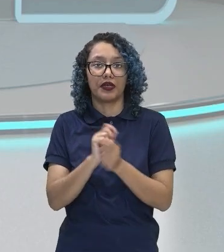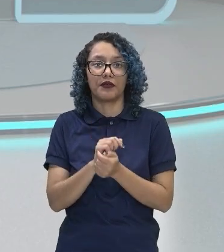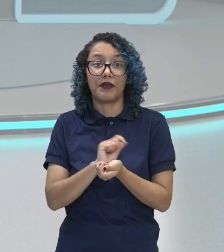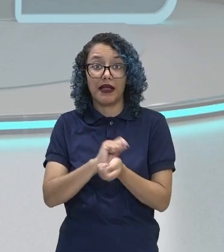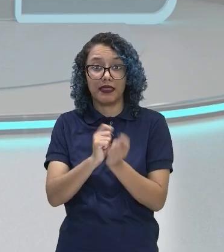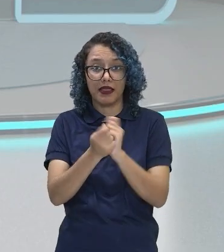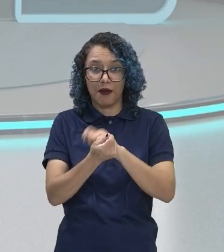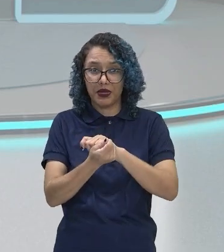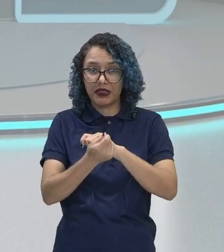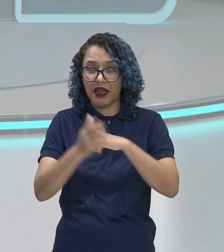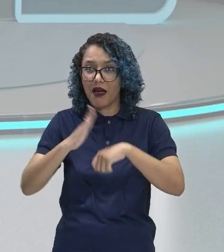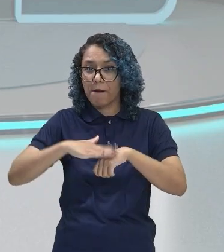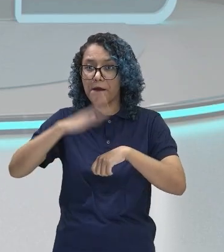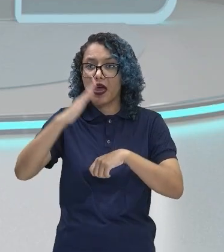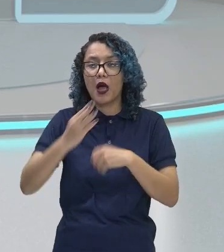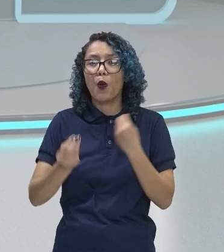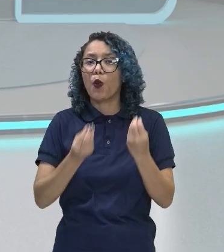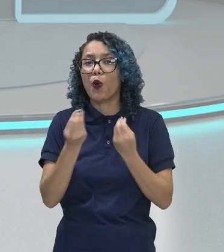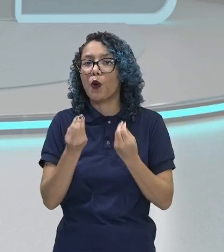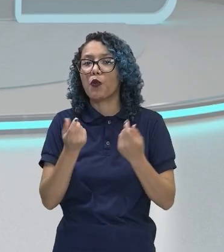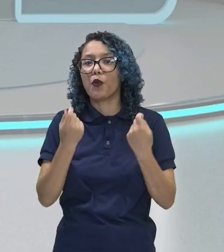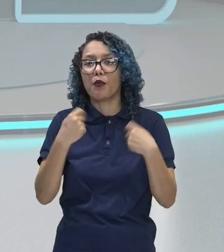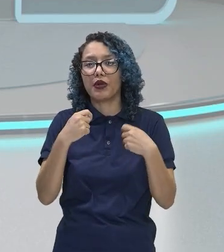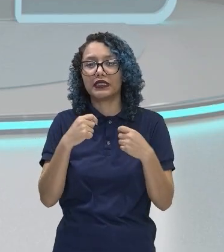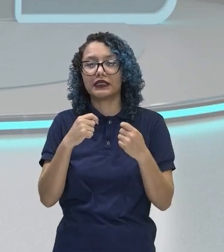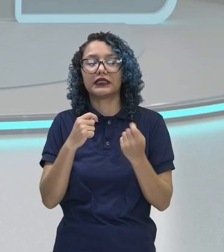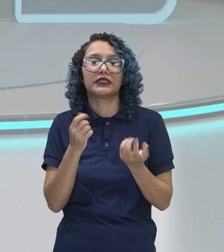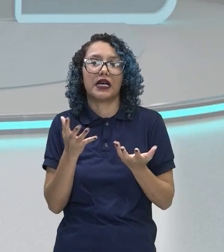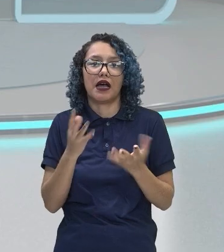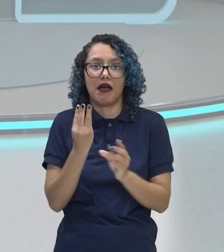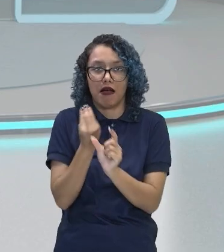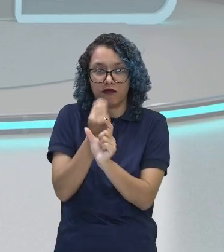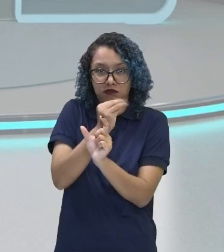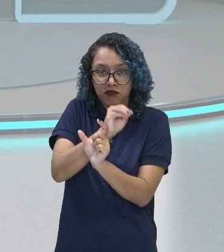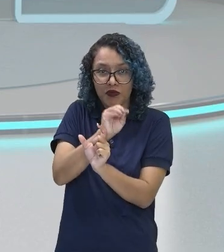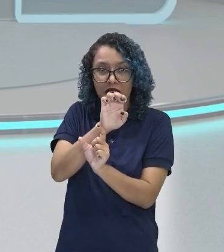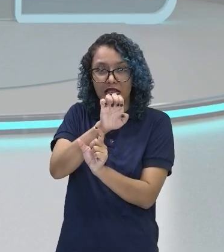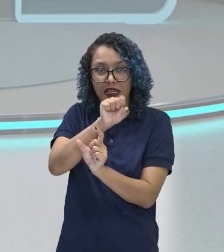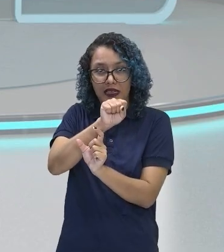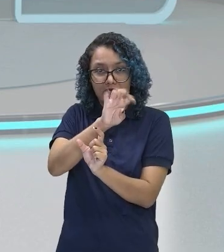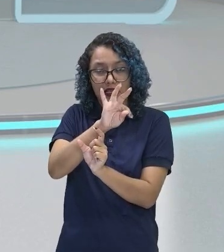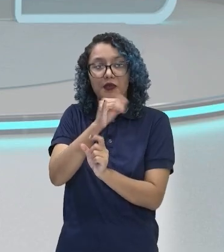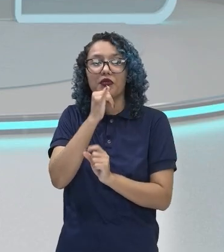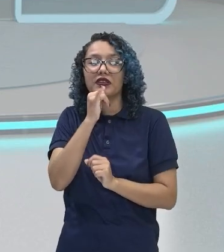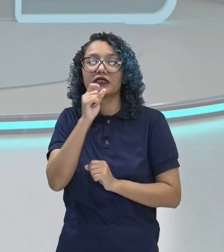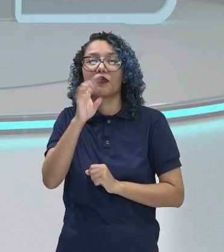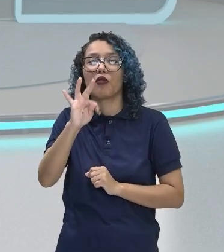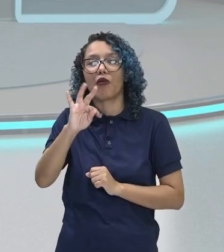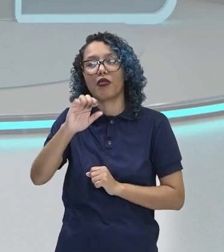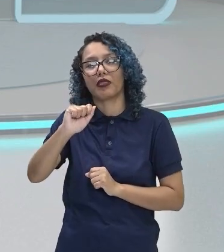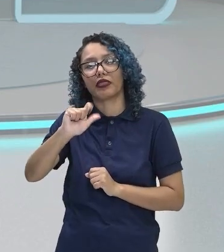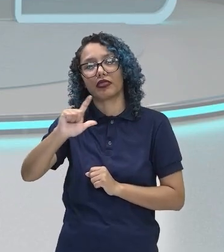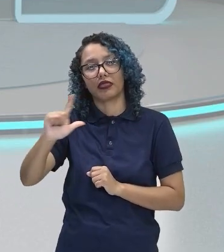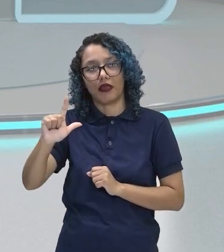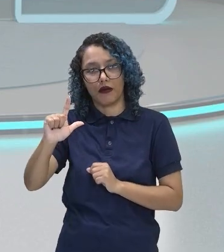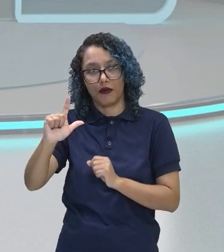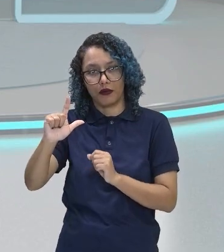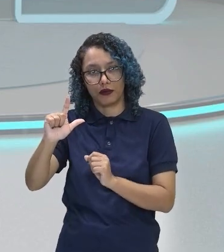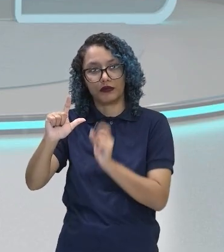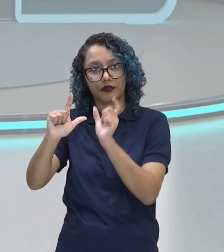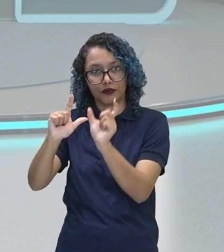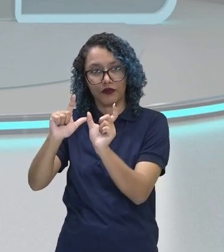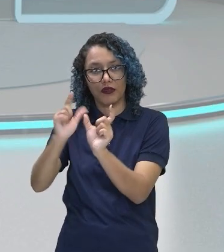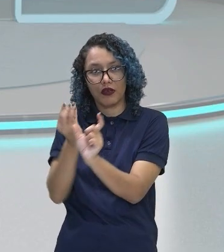de superlativo ao acrescentar EST, tá? É o caso de tall. Tall. Aí eu acrescento